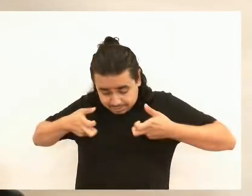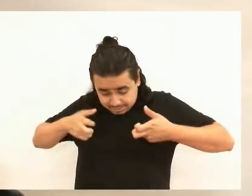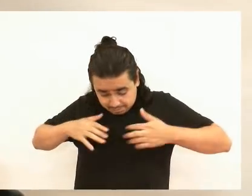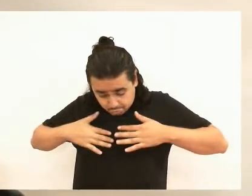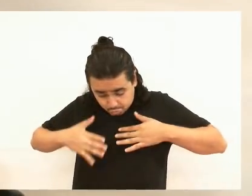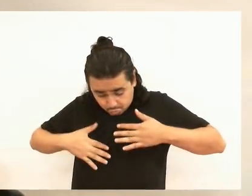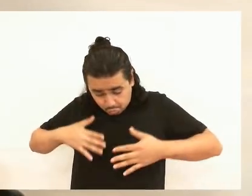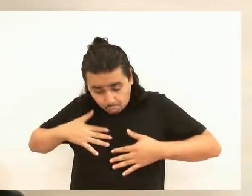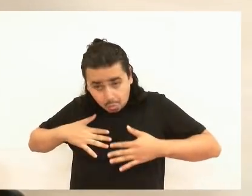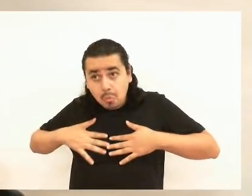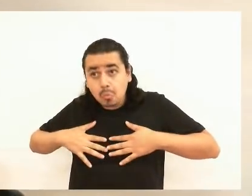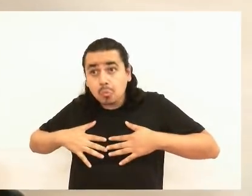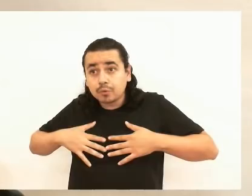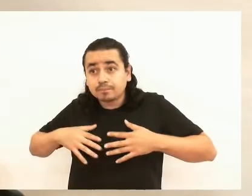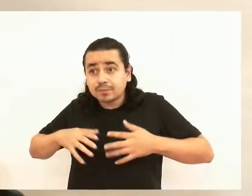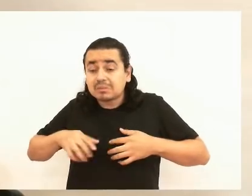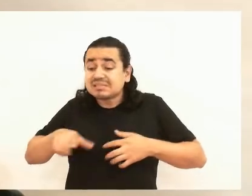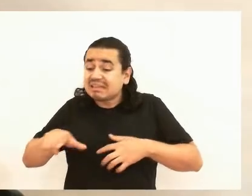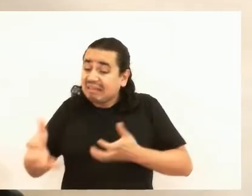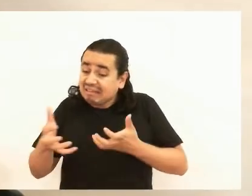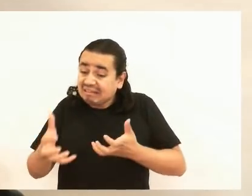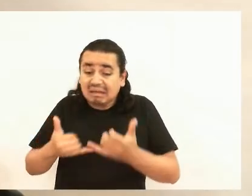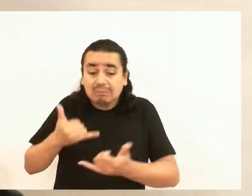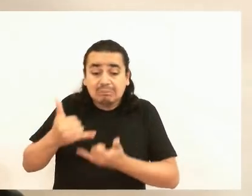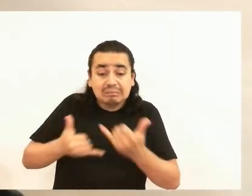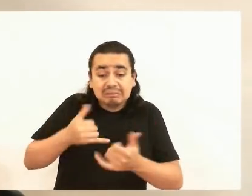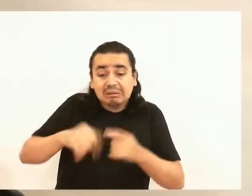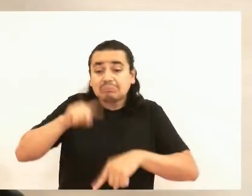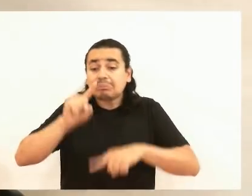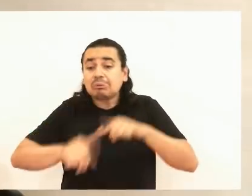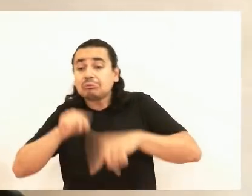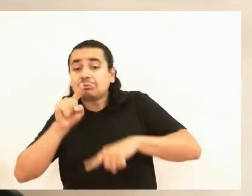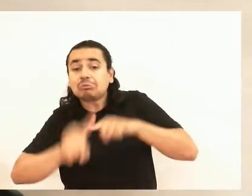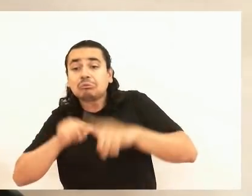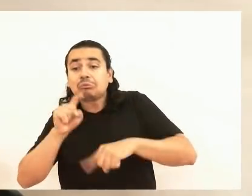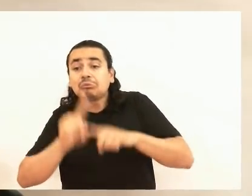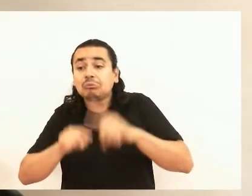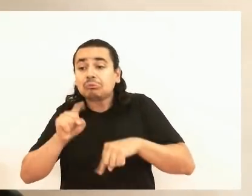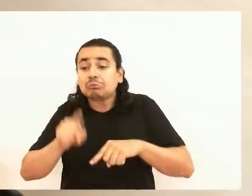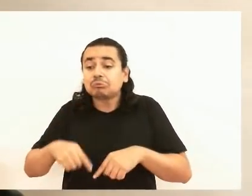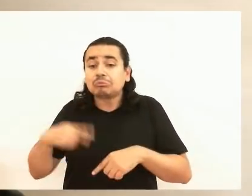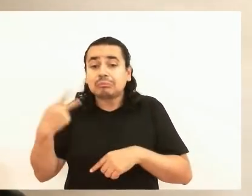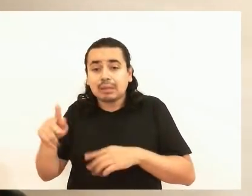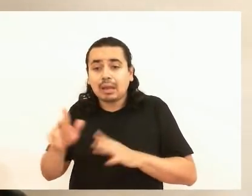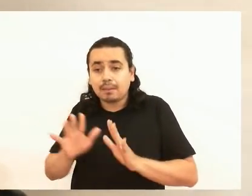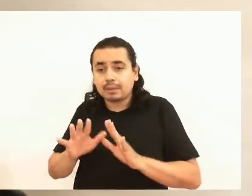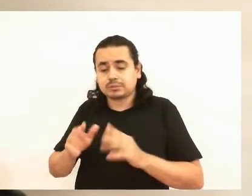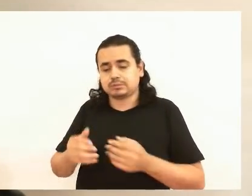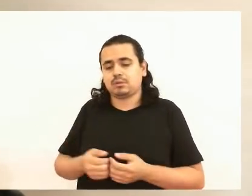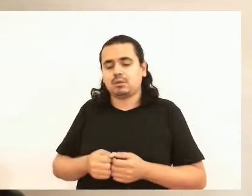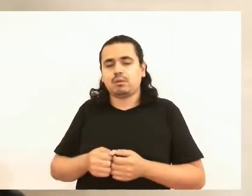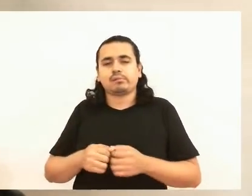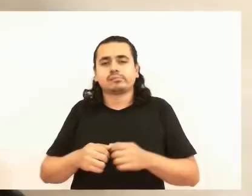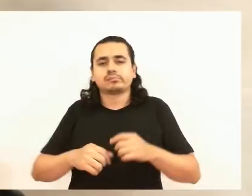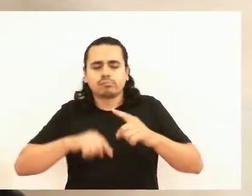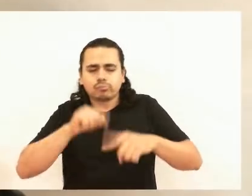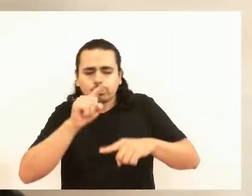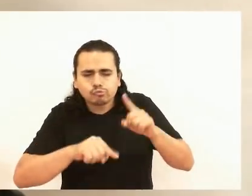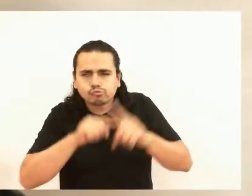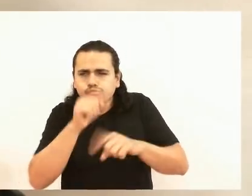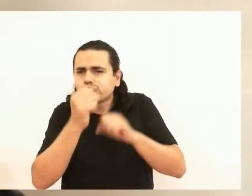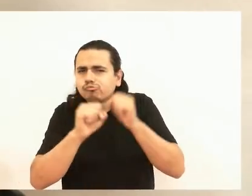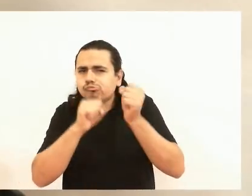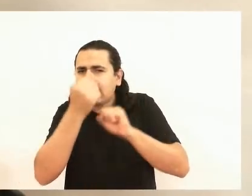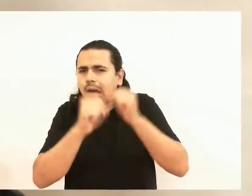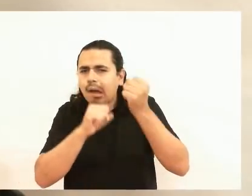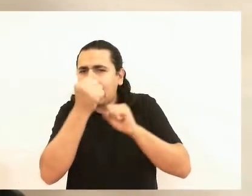mais algum brinquedo não então essa indústria né o que eu vejo maior é assim é é a